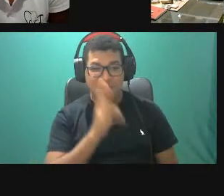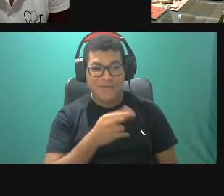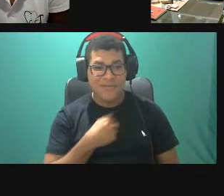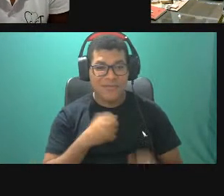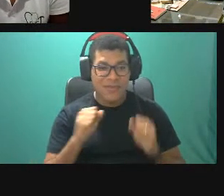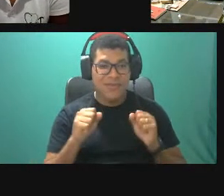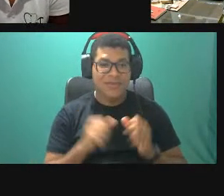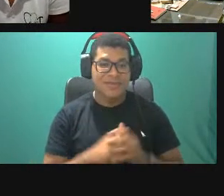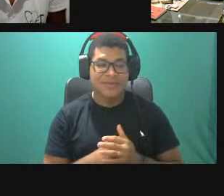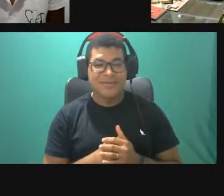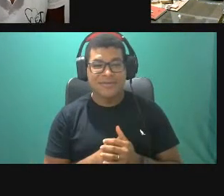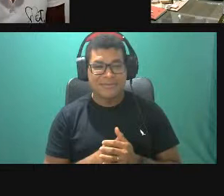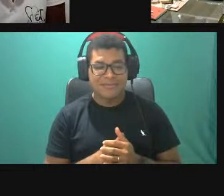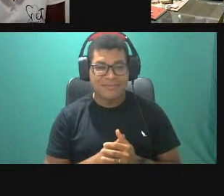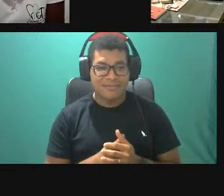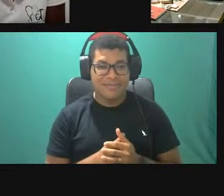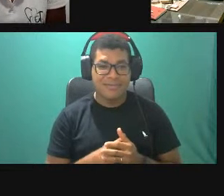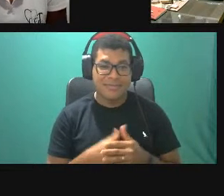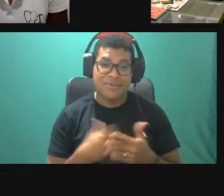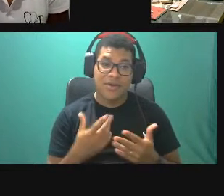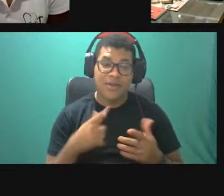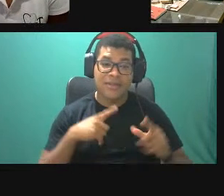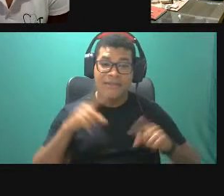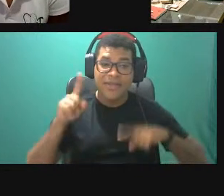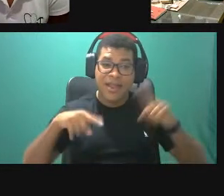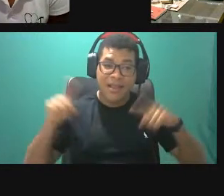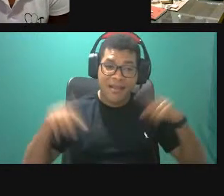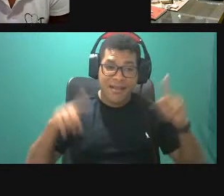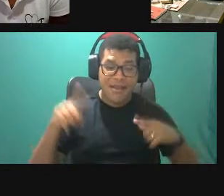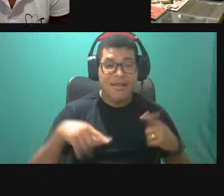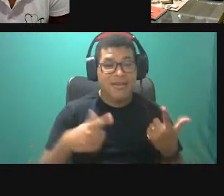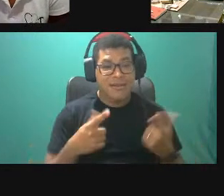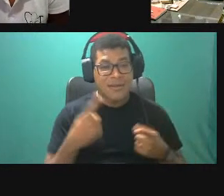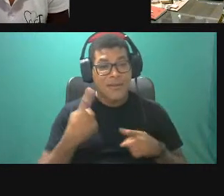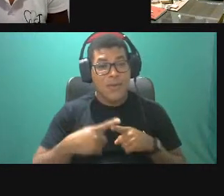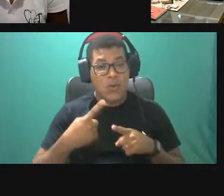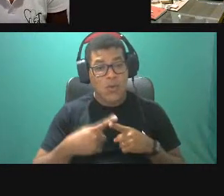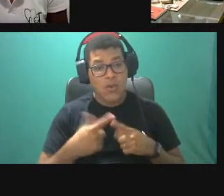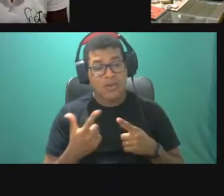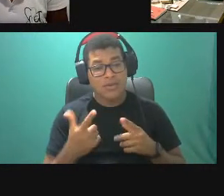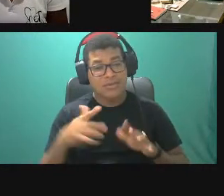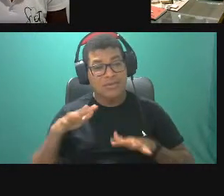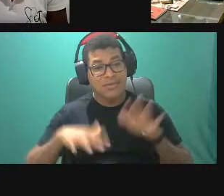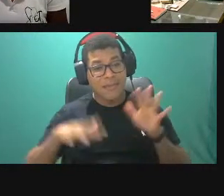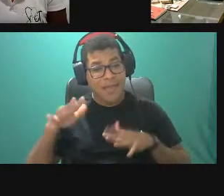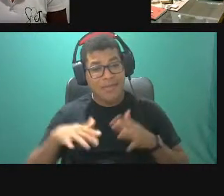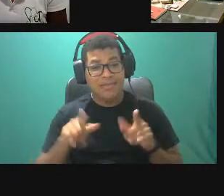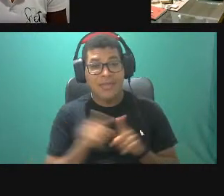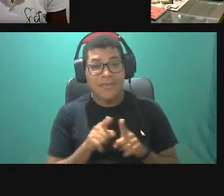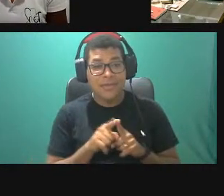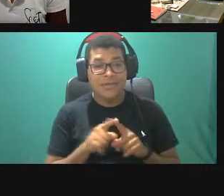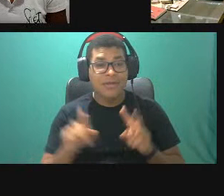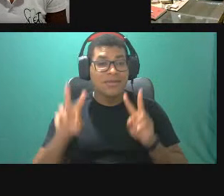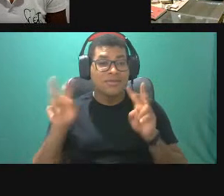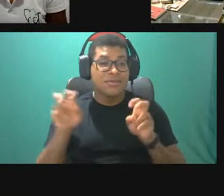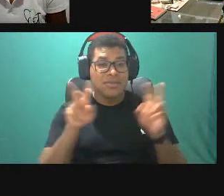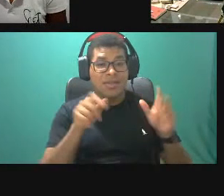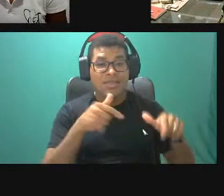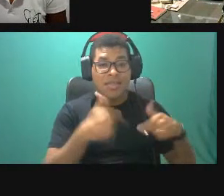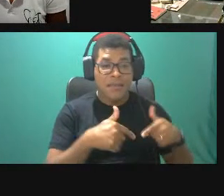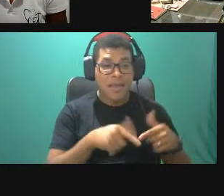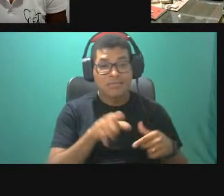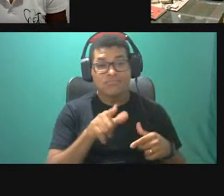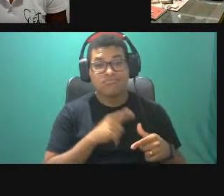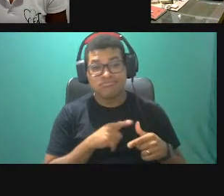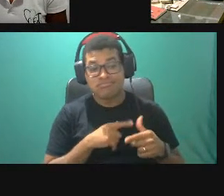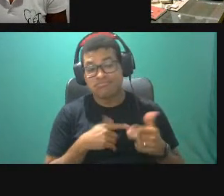Oh, é muito variado, tá, Eveline? Porque também depende da sistemática de trabalho que você tem,